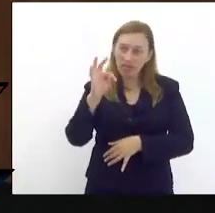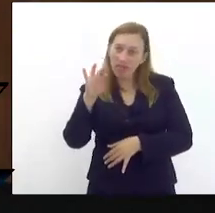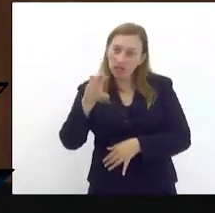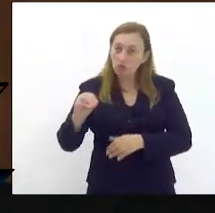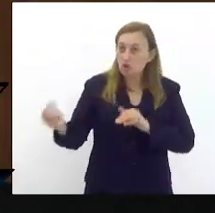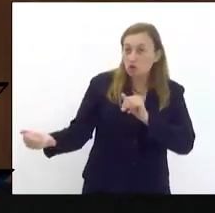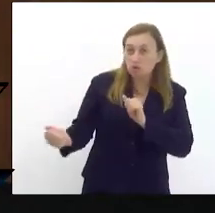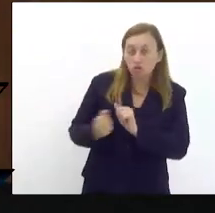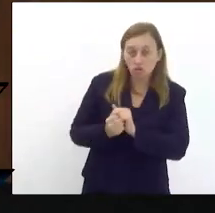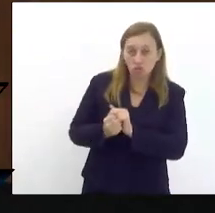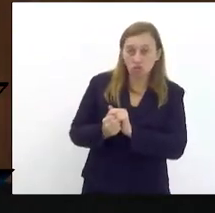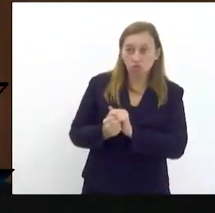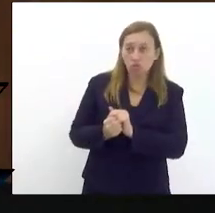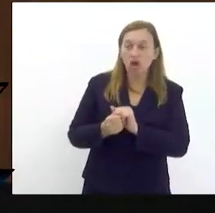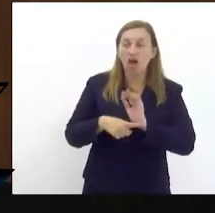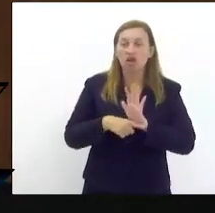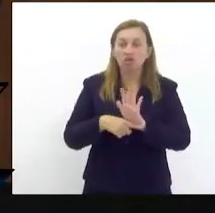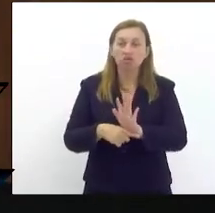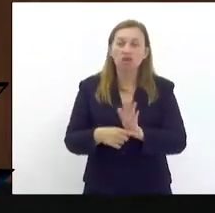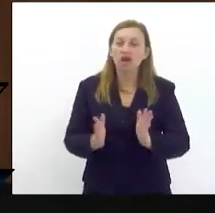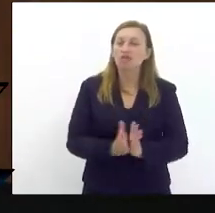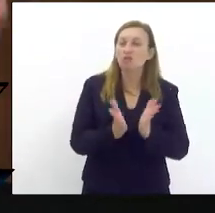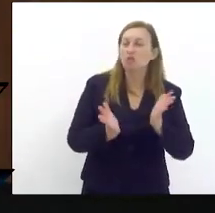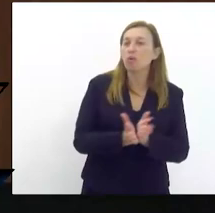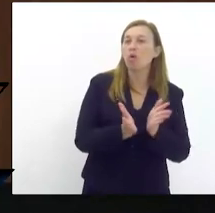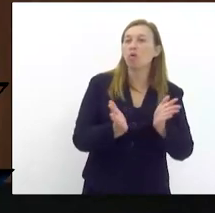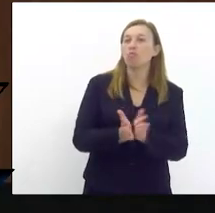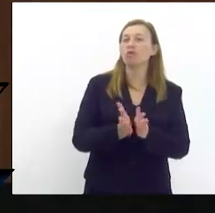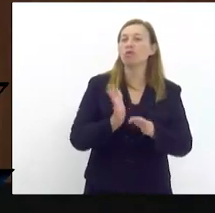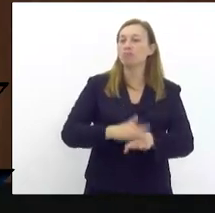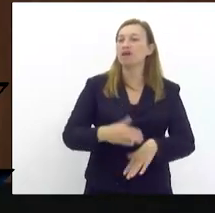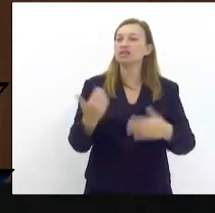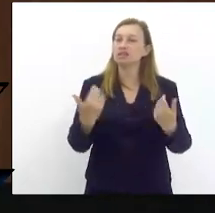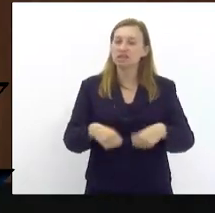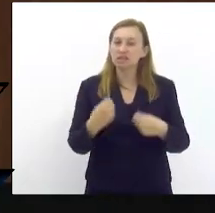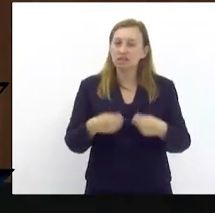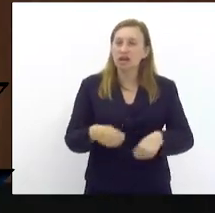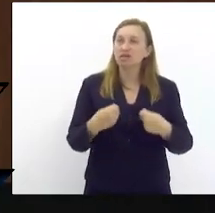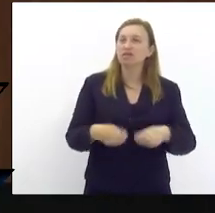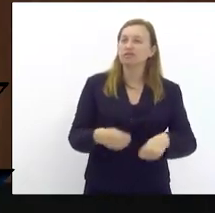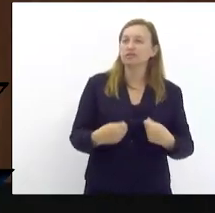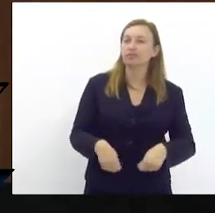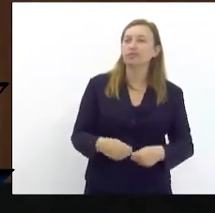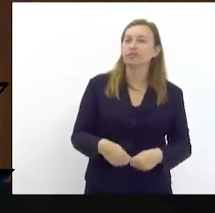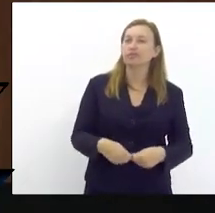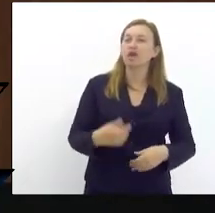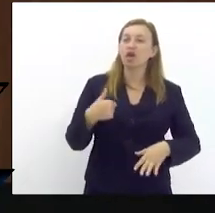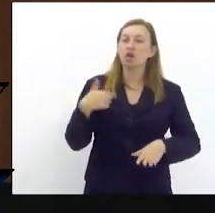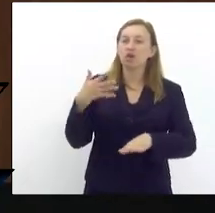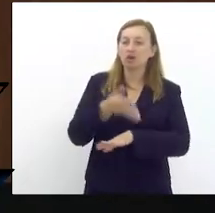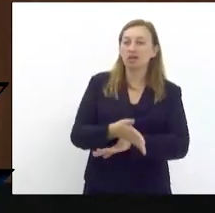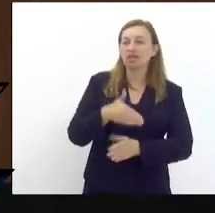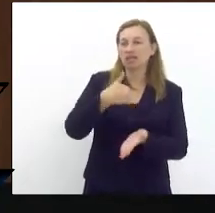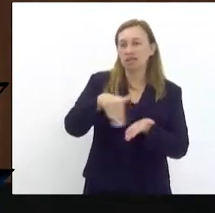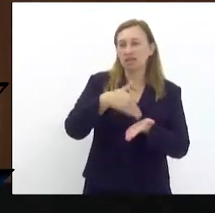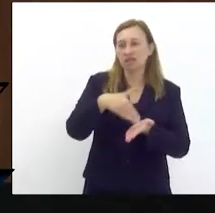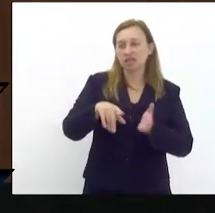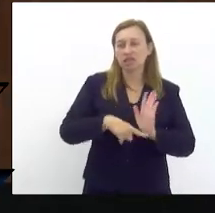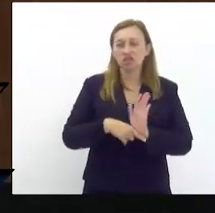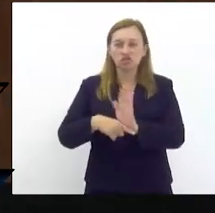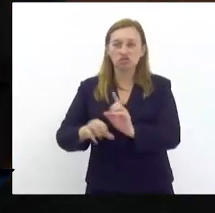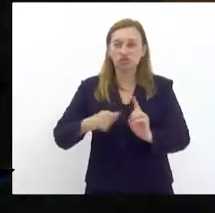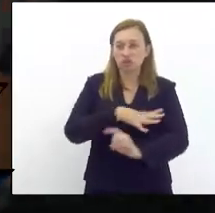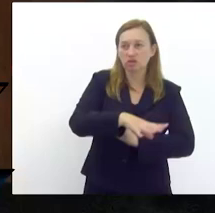juntos atendiam os mais pobres mais necessitados mais carentes e quando eu entrei para Secretaria de Assistência Social